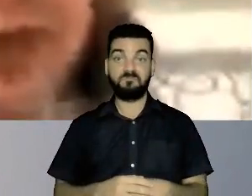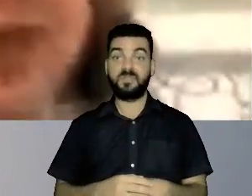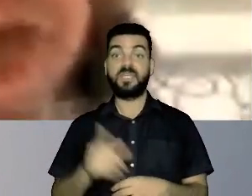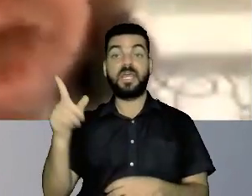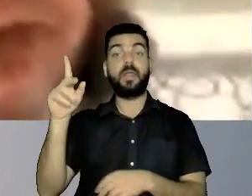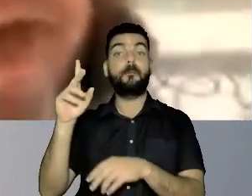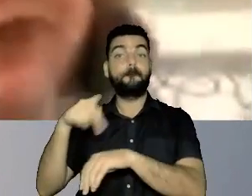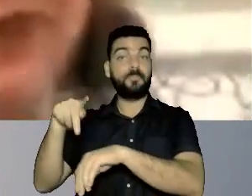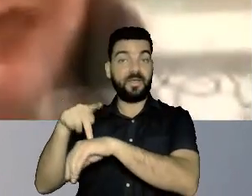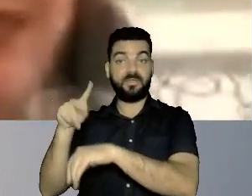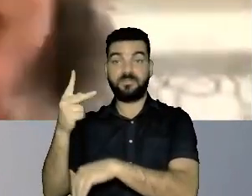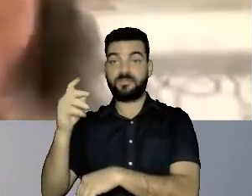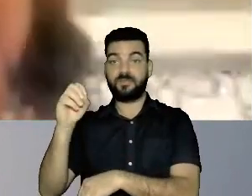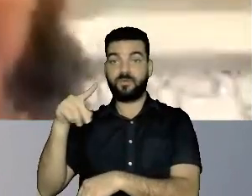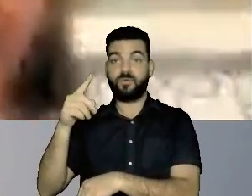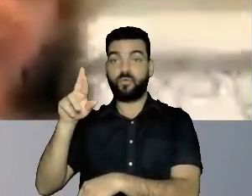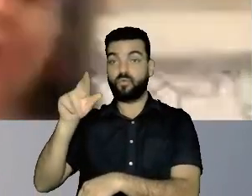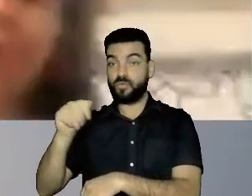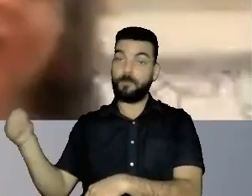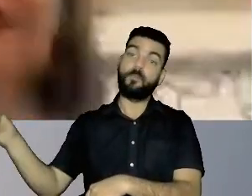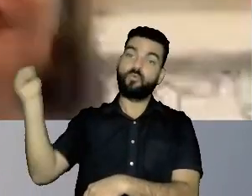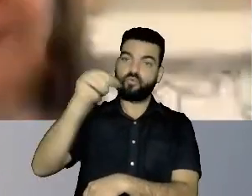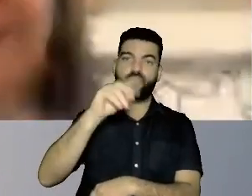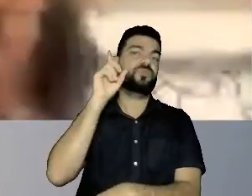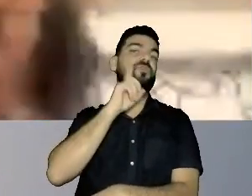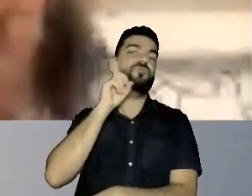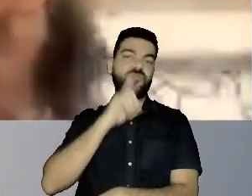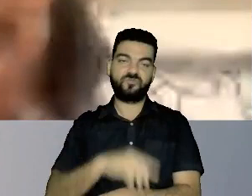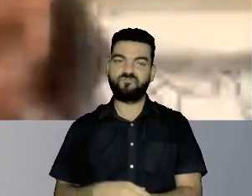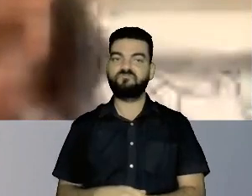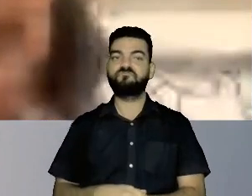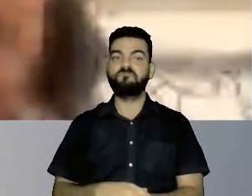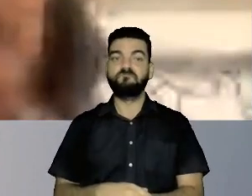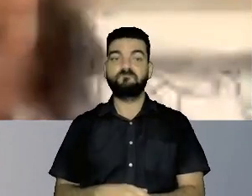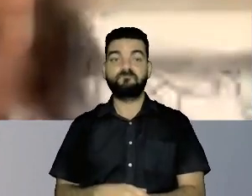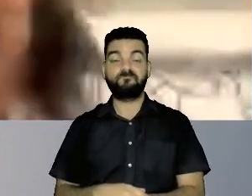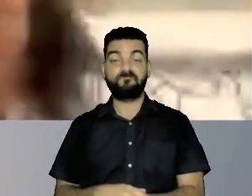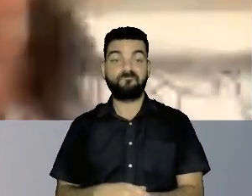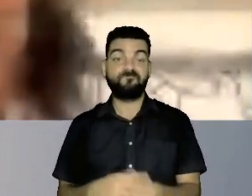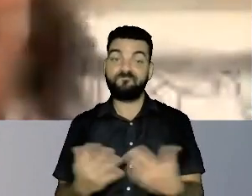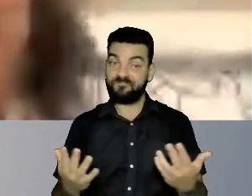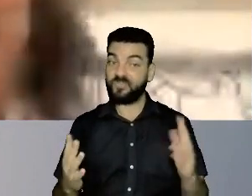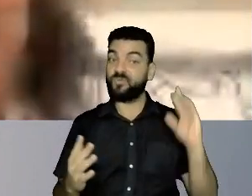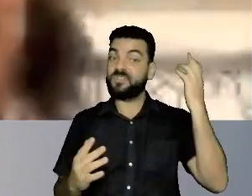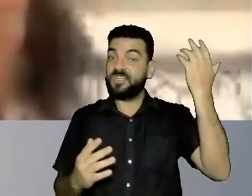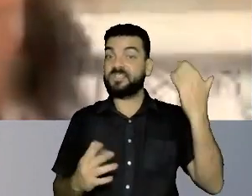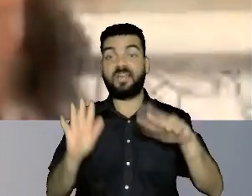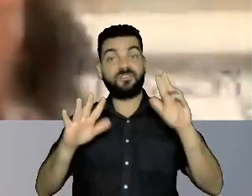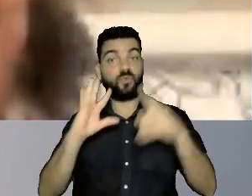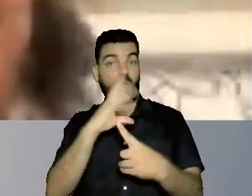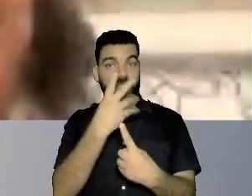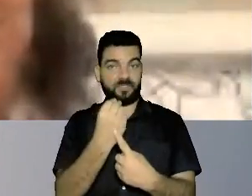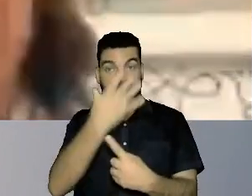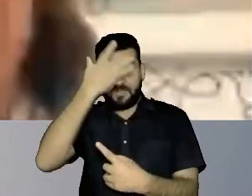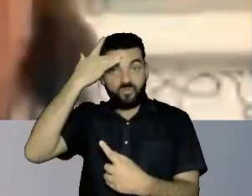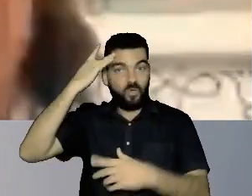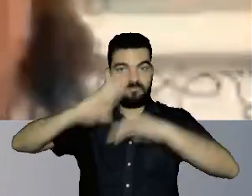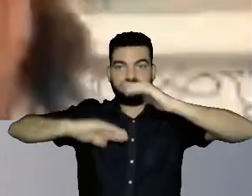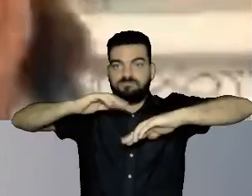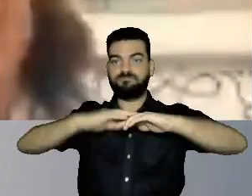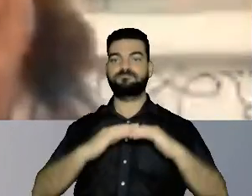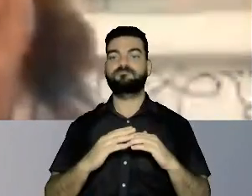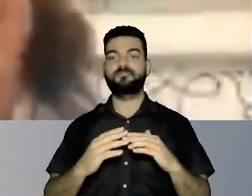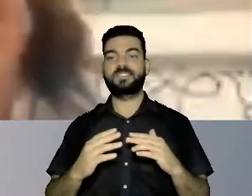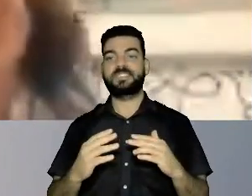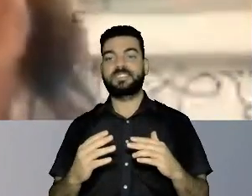da artista grafiteira em Nova York, que é de Honduras, né? A Tomi Otaki chega como uma imigrante e ocupa. Então,